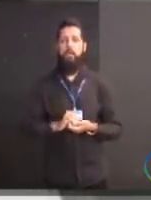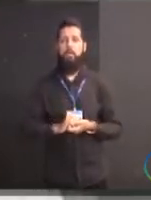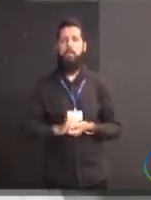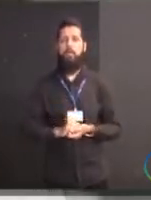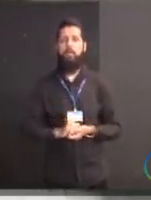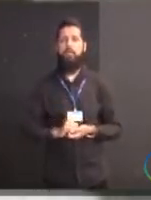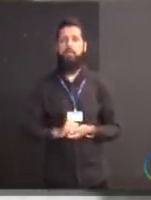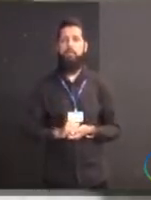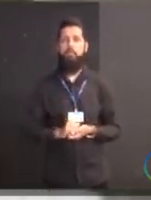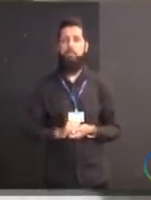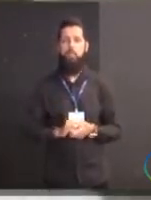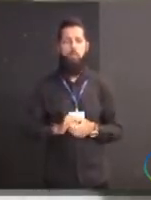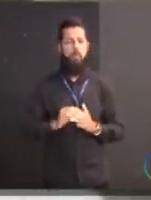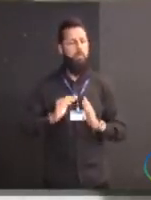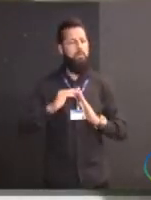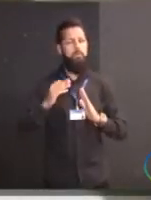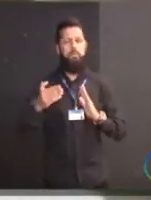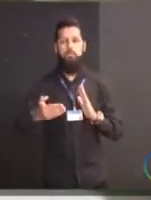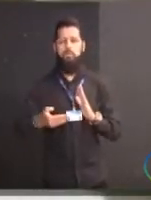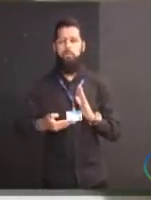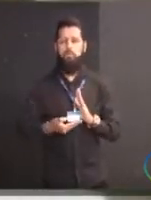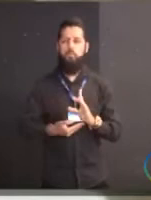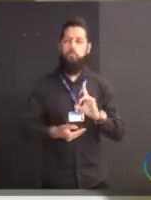valores. Tudo isso hoje